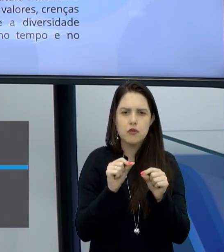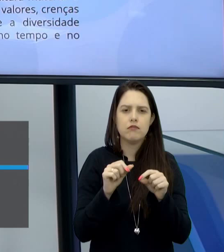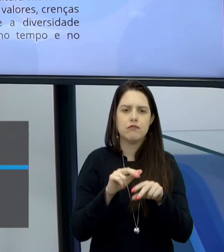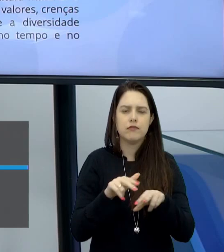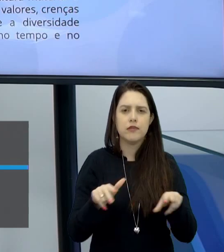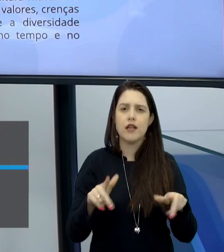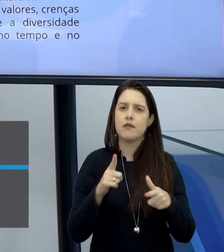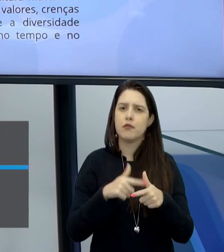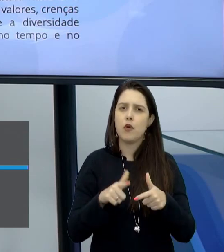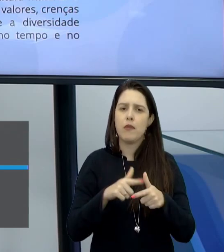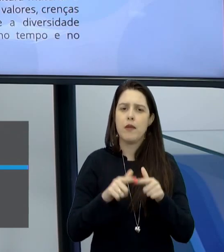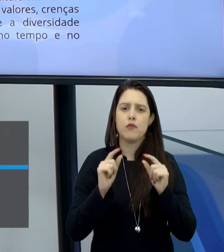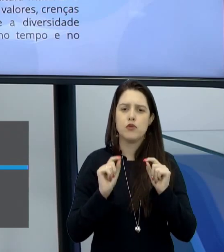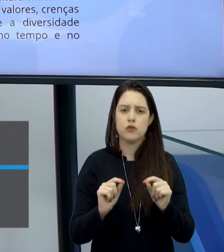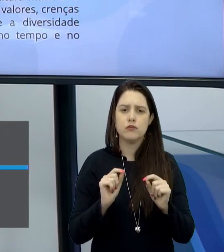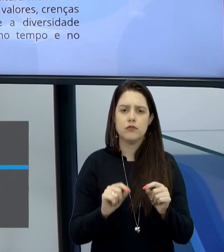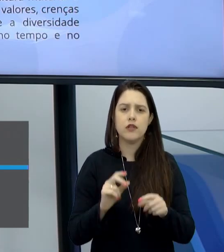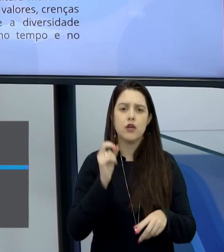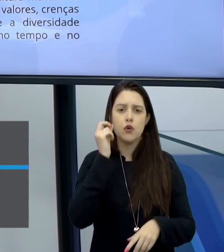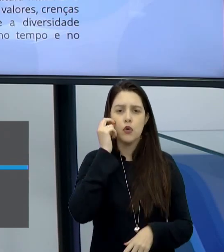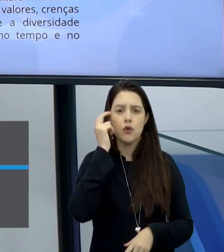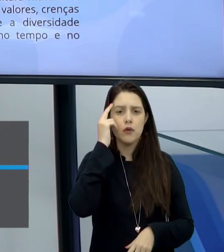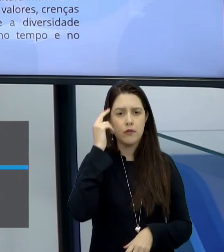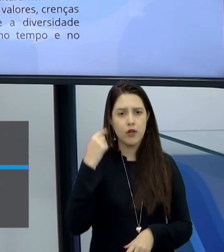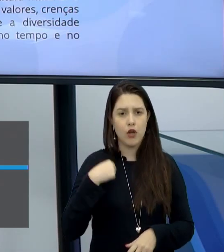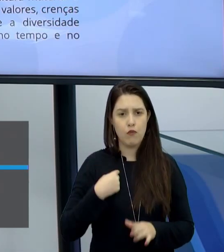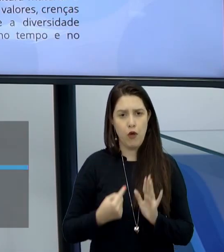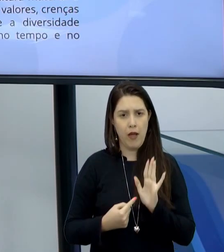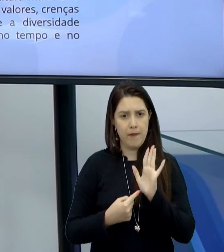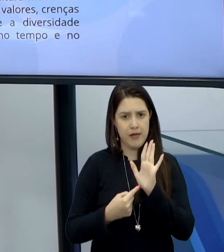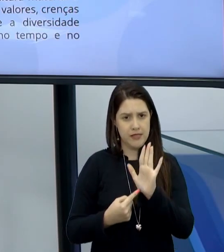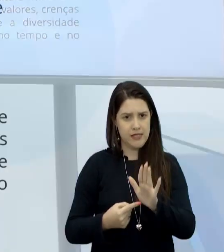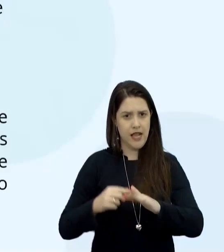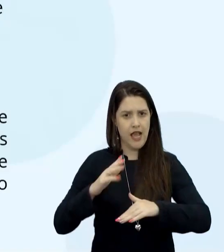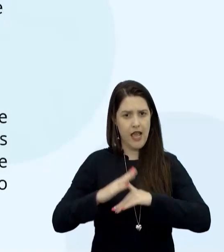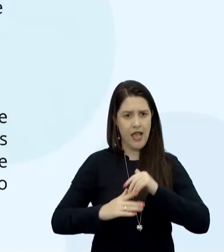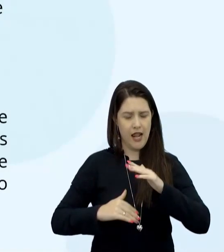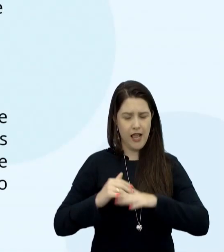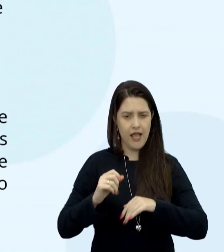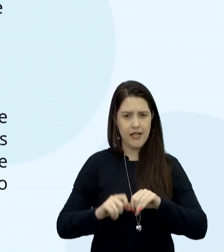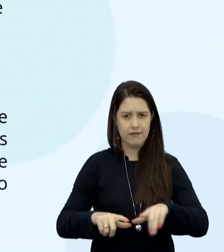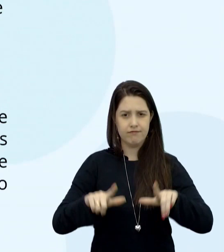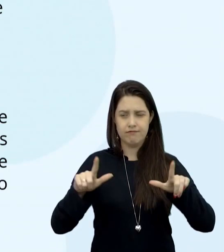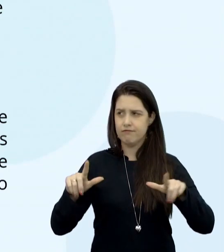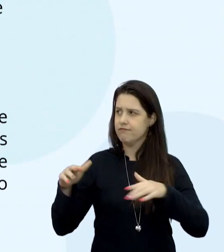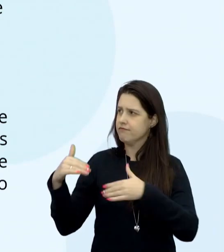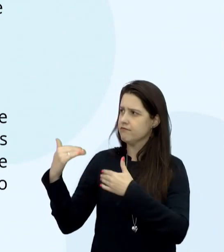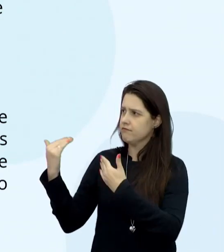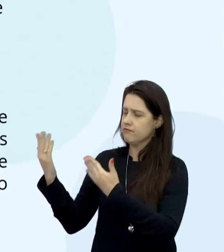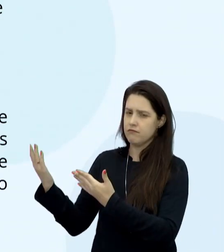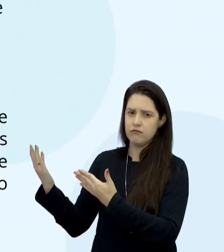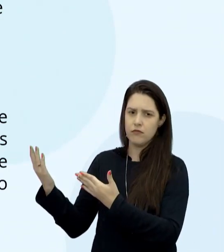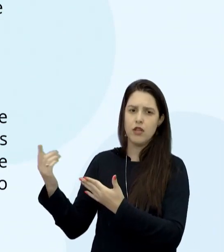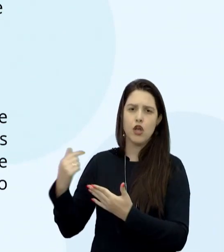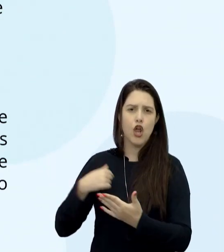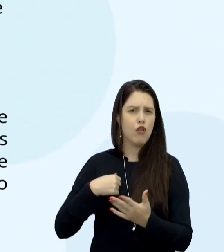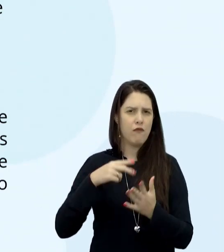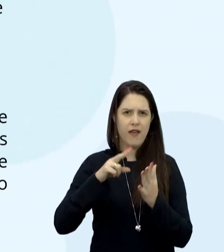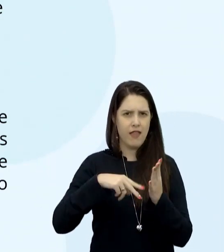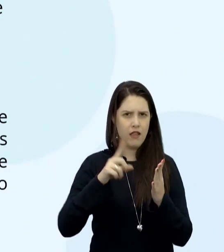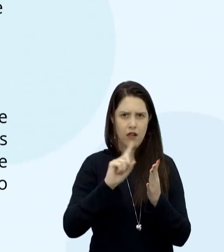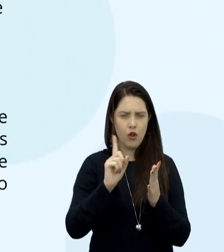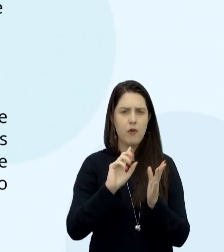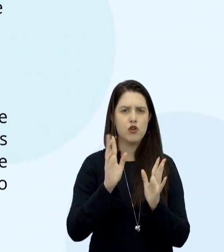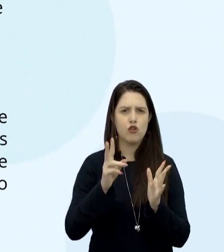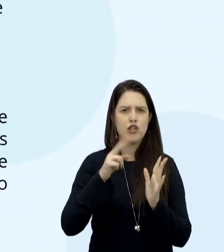esse problema, que é o racismo estrutural. Eu vou apresentar então as habilidades, está aí na tela para vocês. Eu não vou fazer a leitura porque eu já li na aula